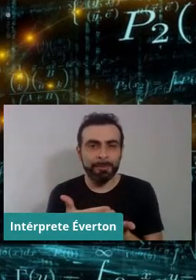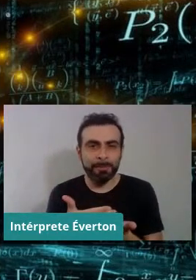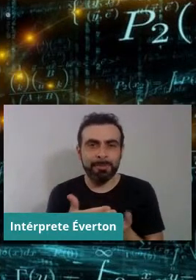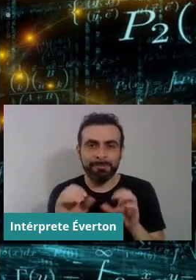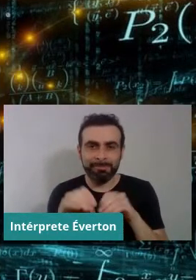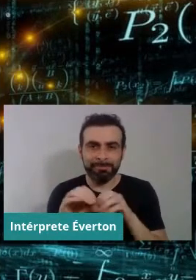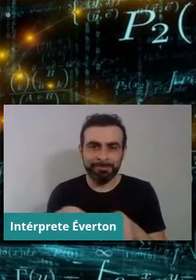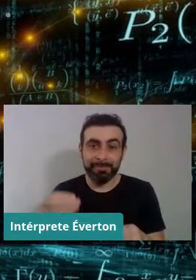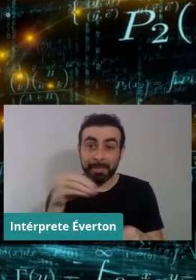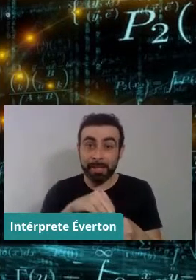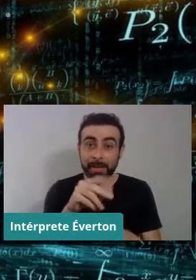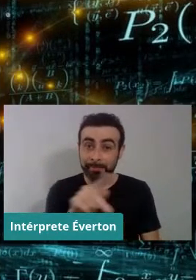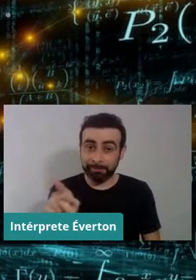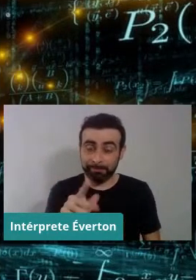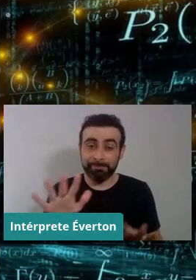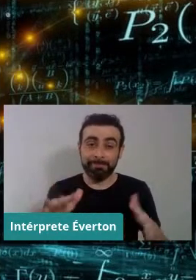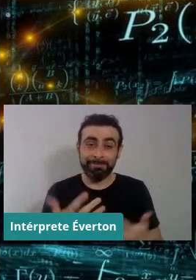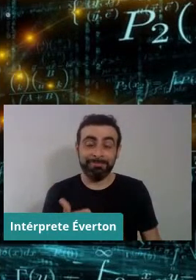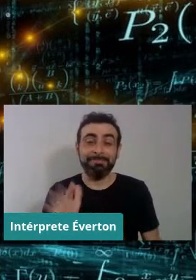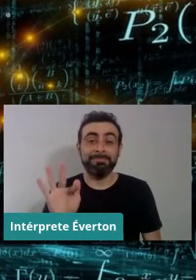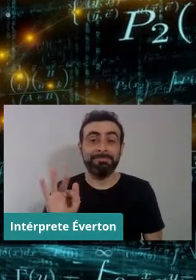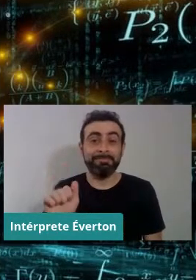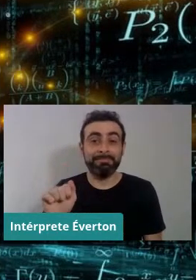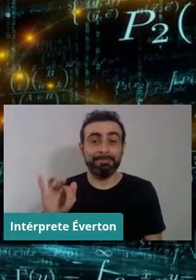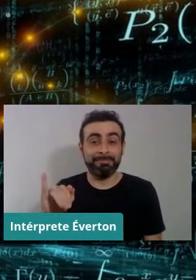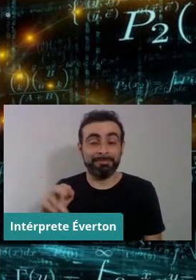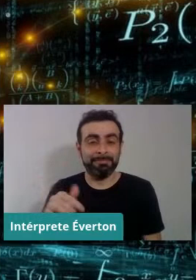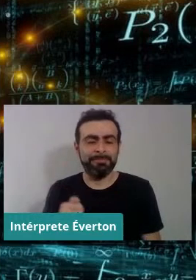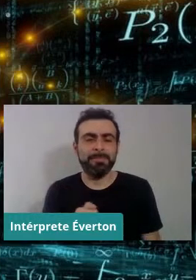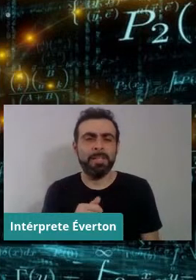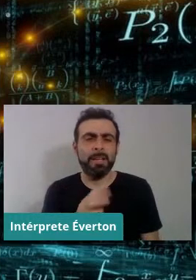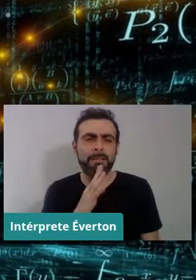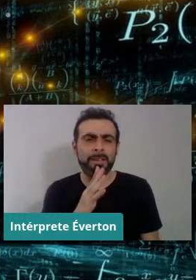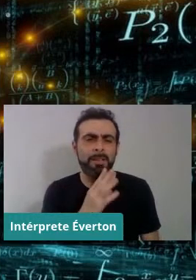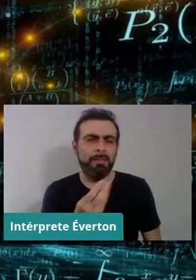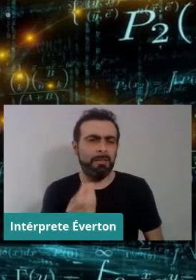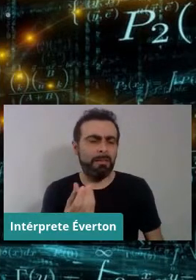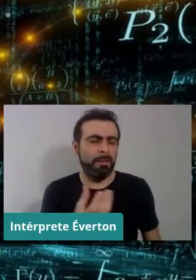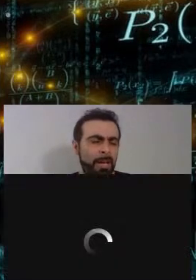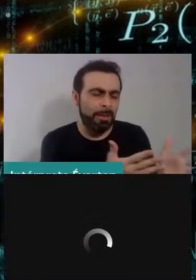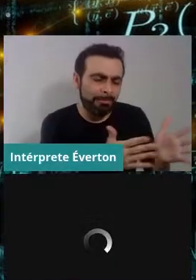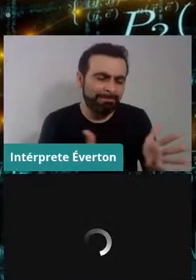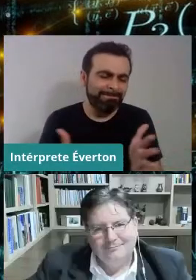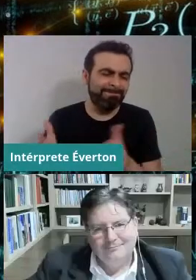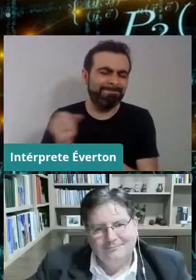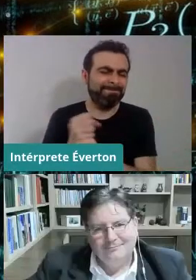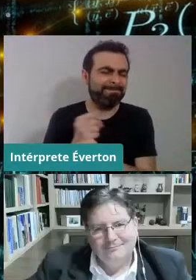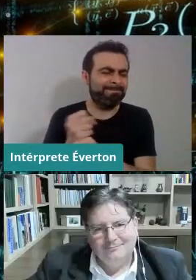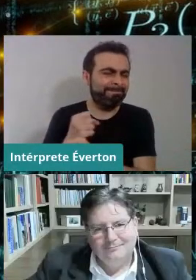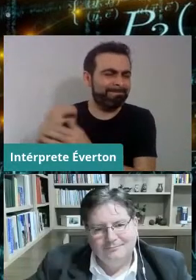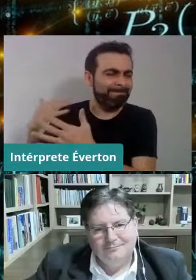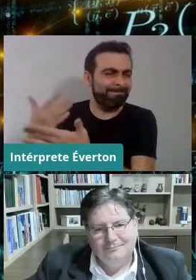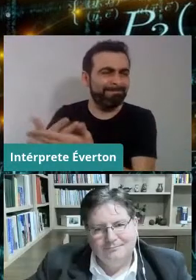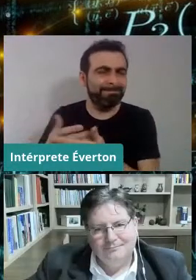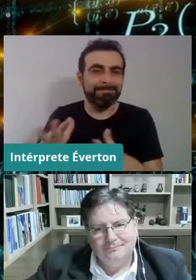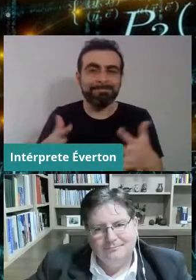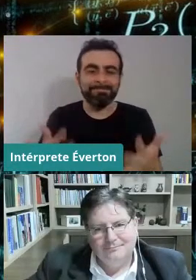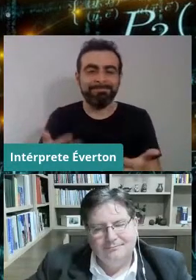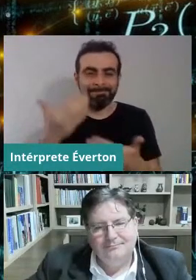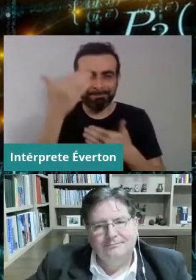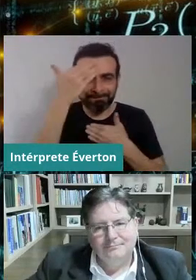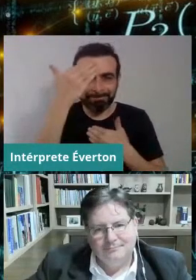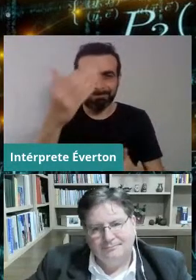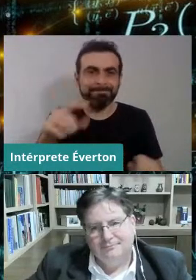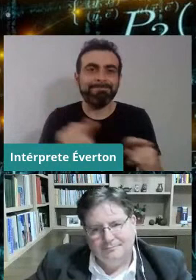Fafija. Então, nós nos conhecemos há muitos anos. Muito obrigado, professor Alfredo, pelas palavras também